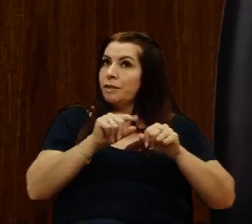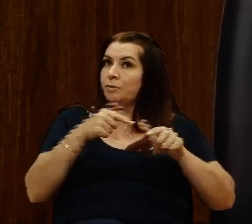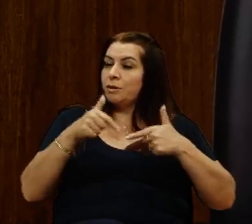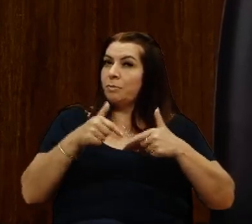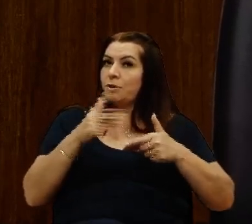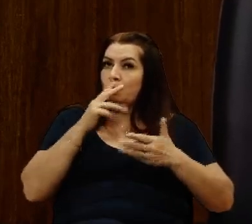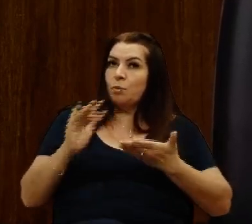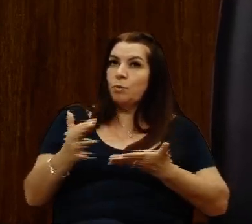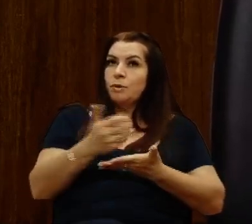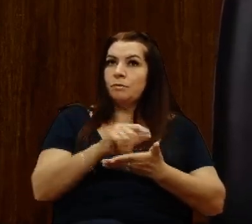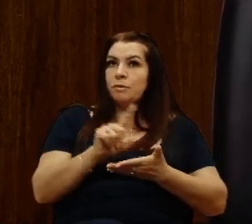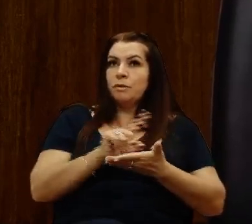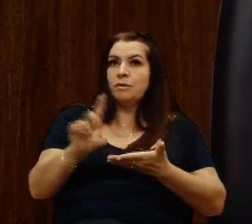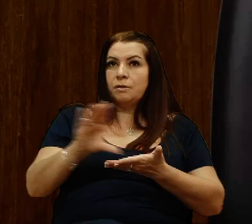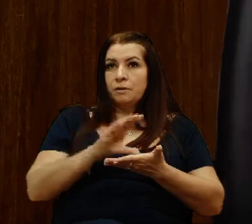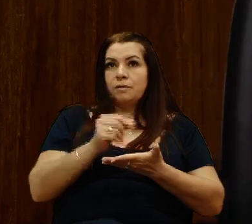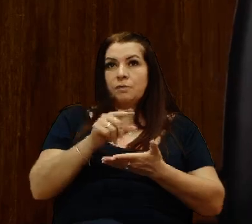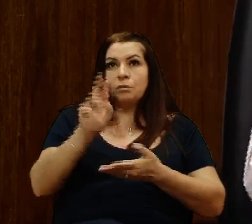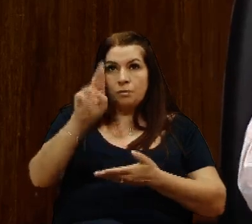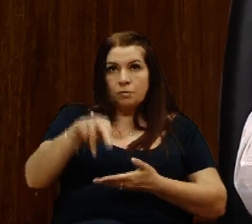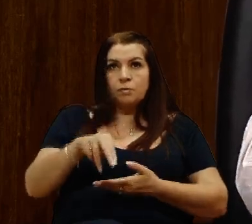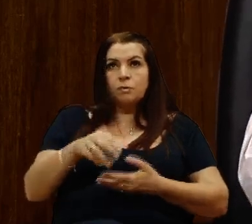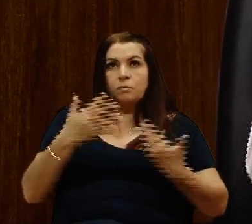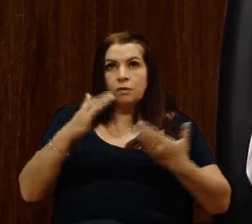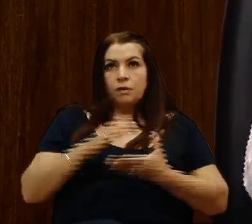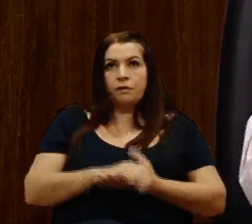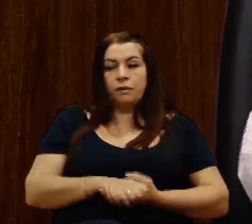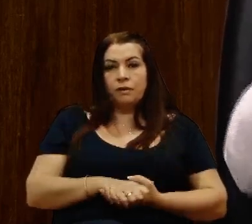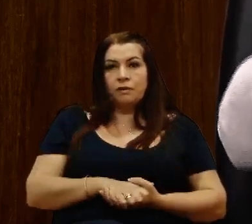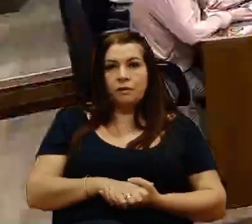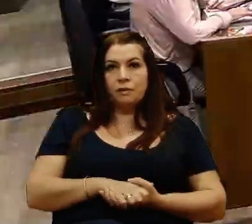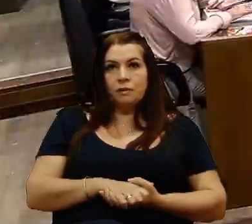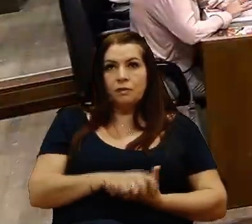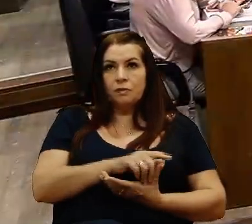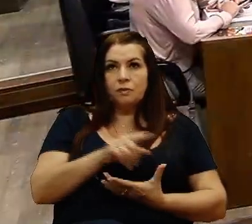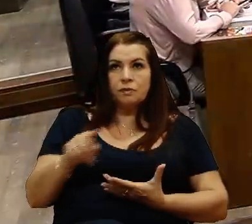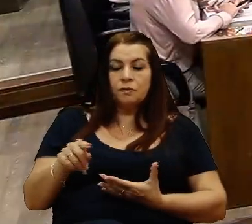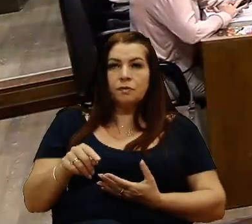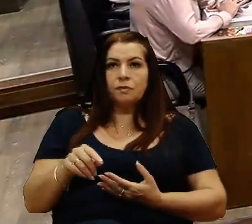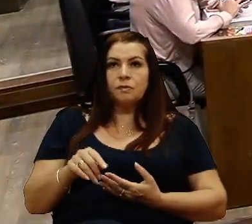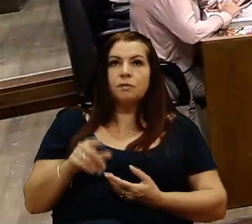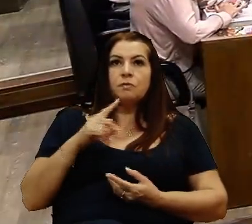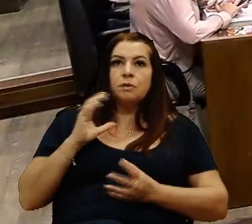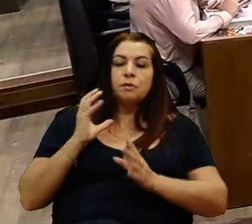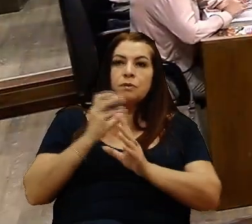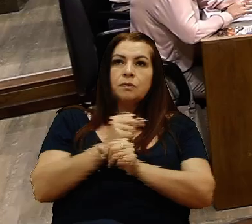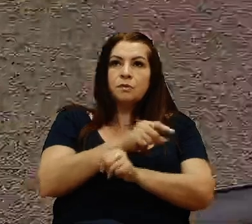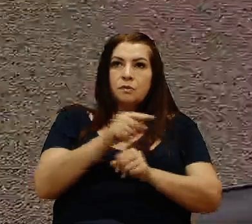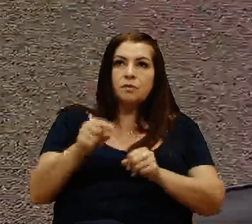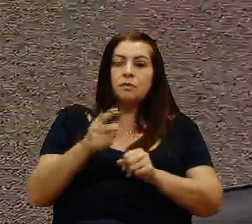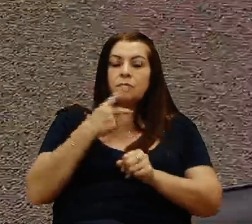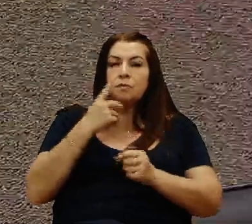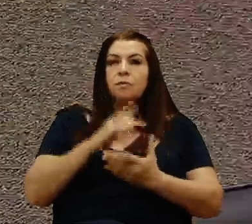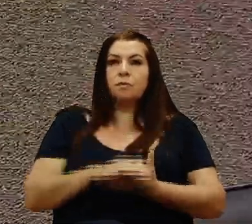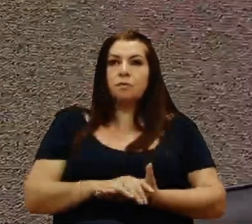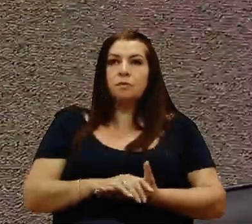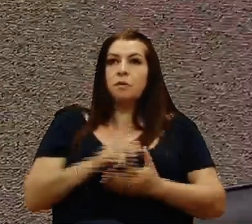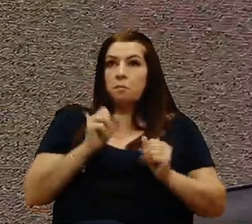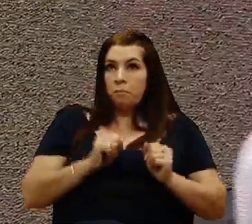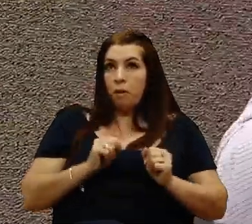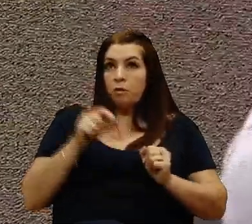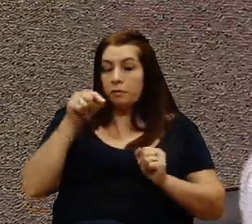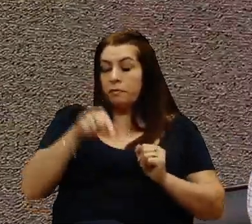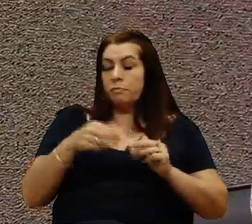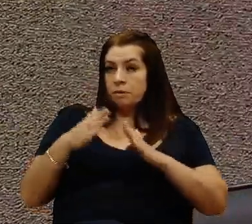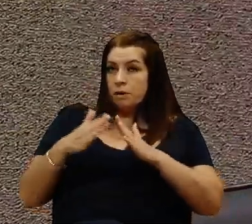sem receber. O senhor tem razão. Parabéns. Sim, justamente para concluir, senhor presidente, é que nem eu disse, pode vir para essa casa um projeto